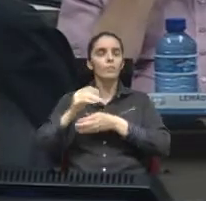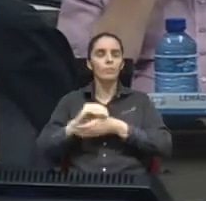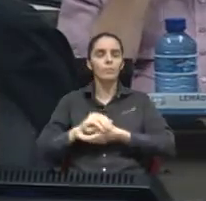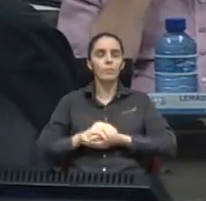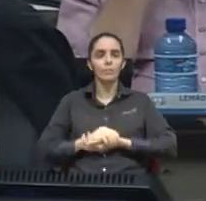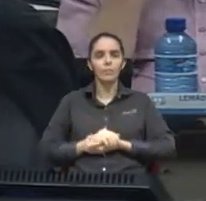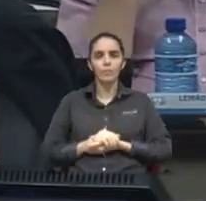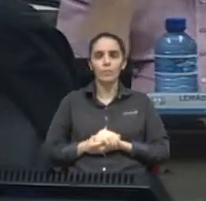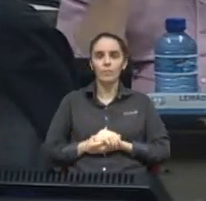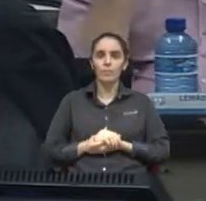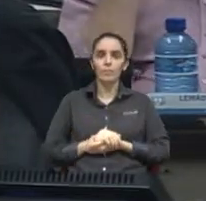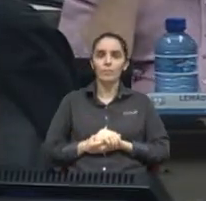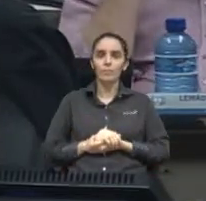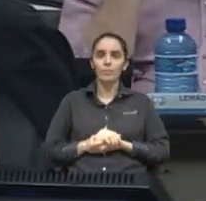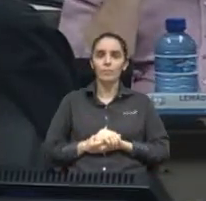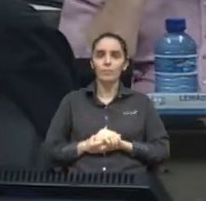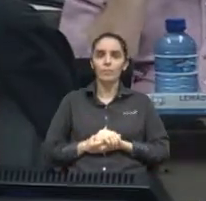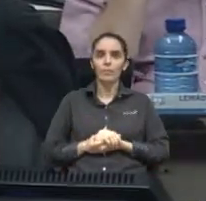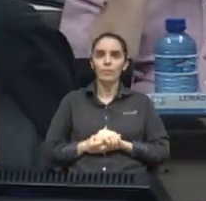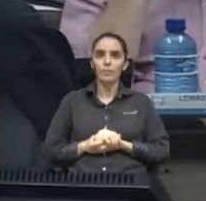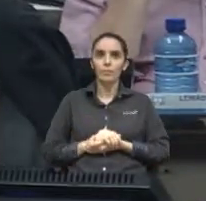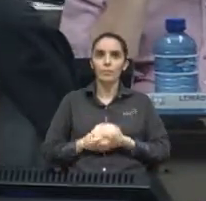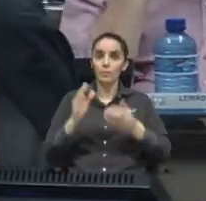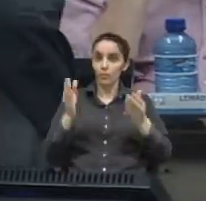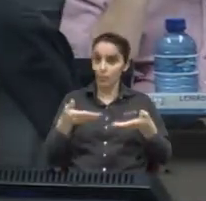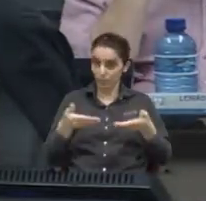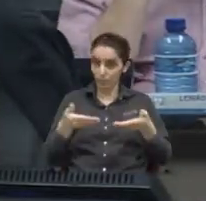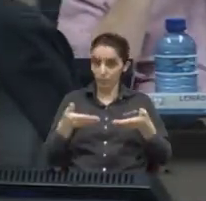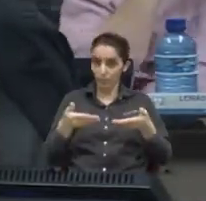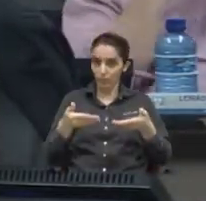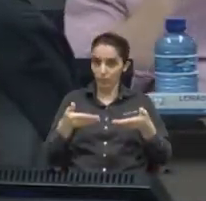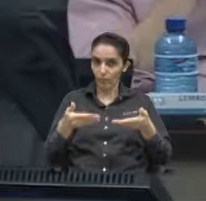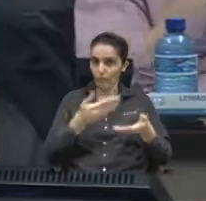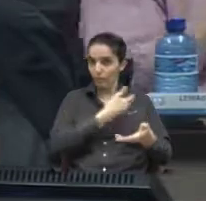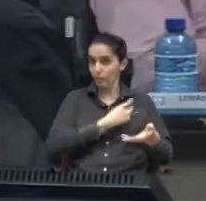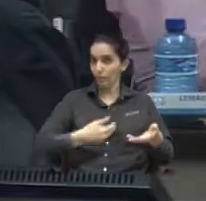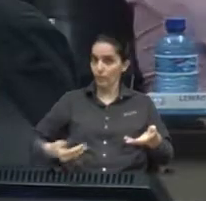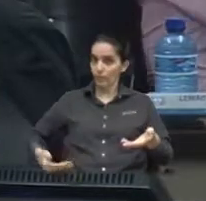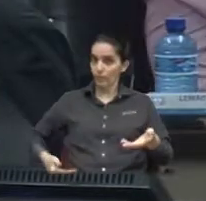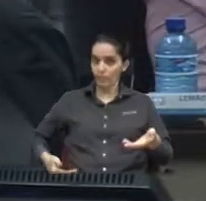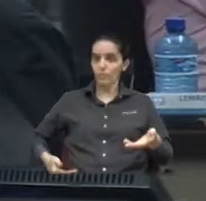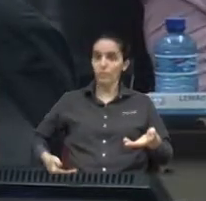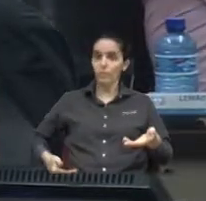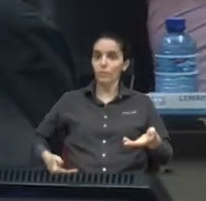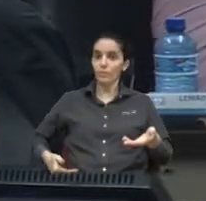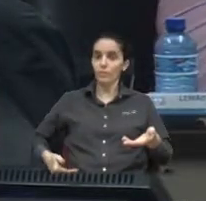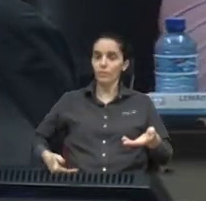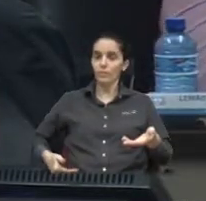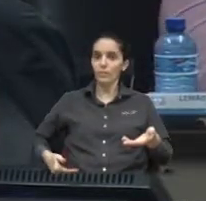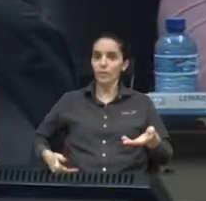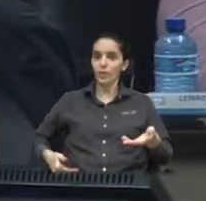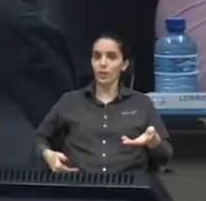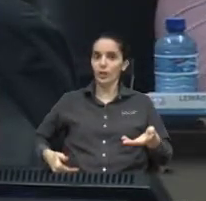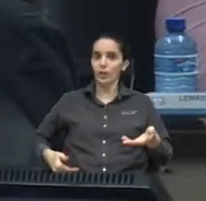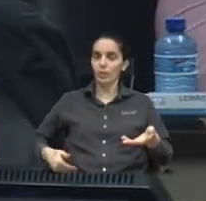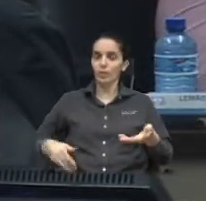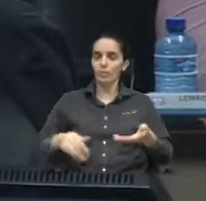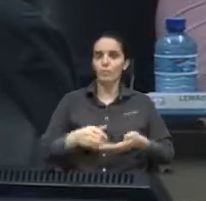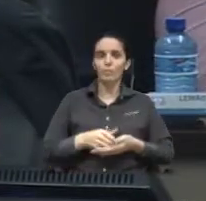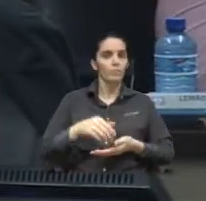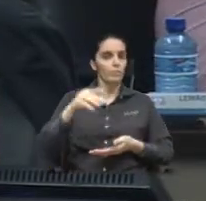mote político-partidário, hoje o presidente da República não é do PT, aliás, é do PMDB.